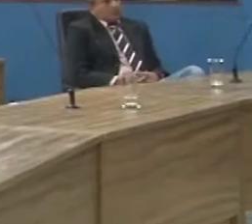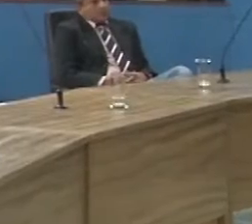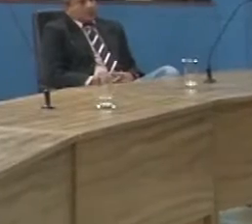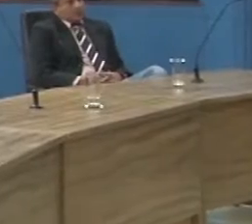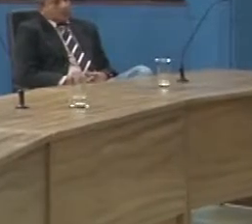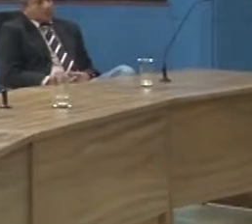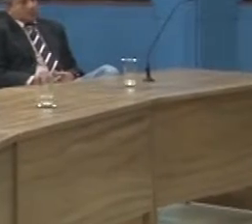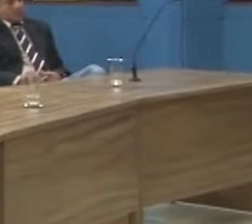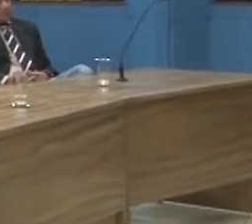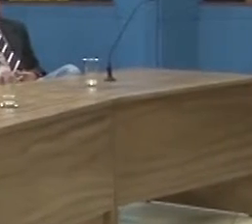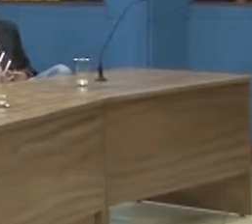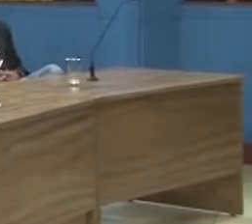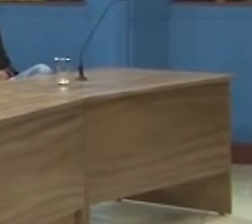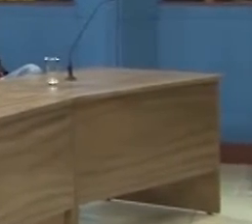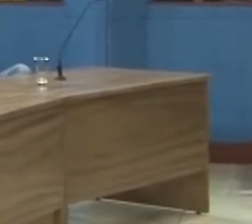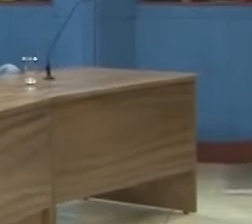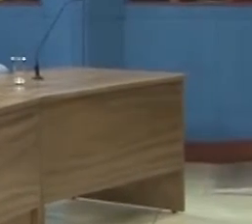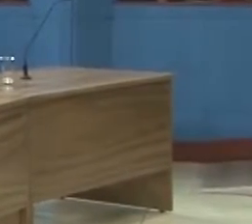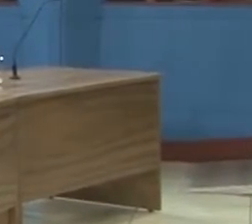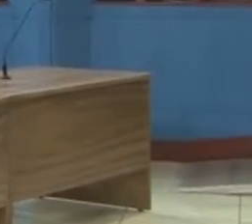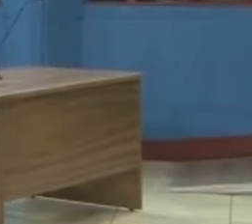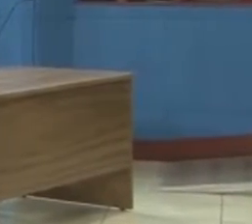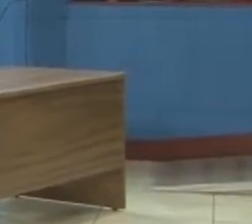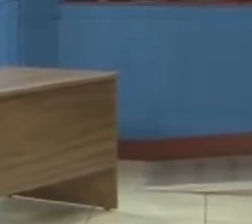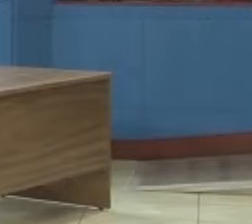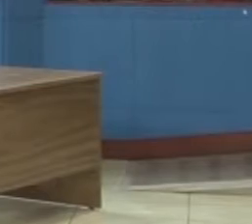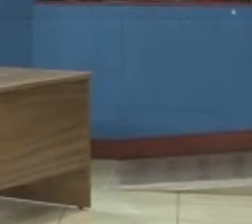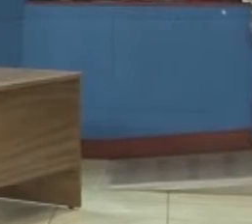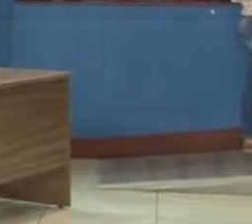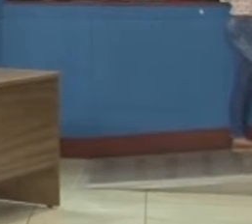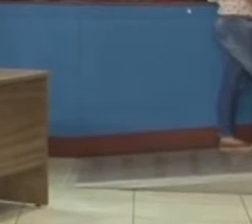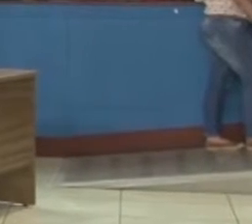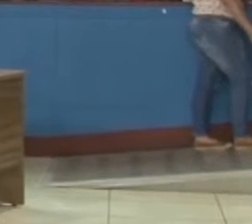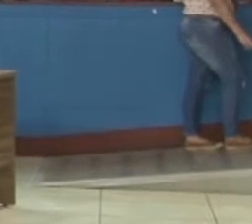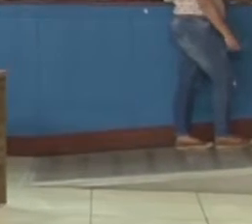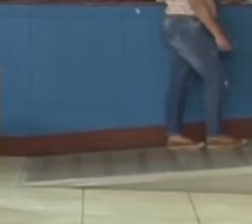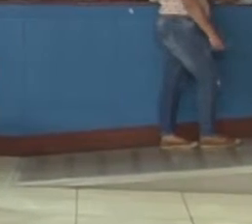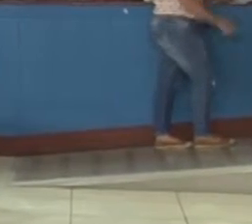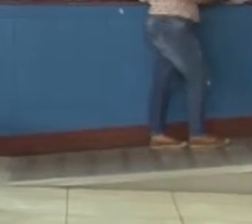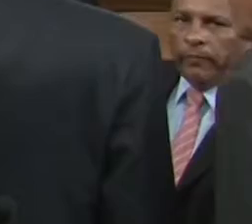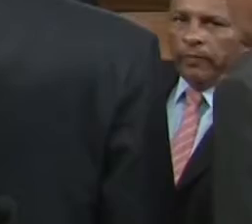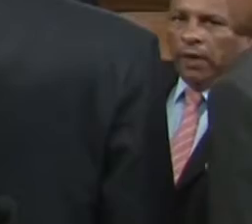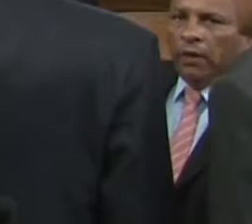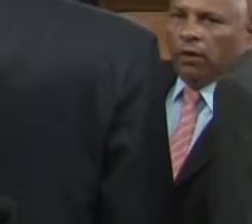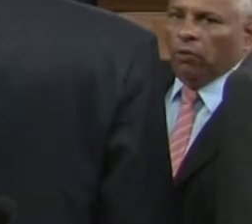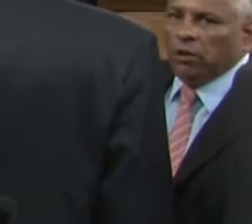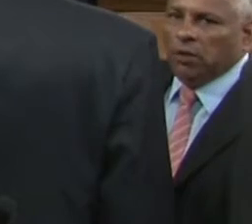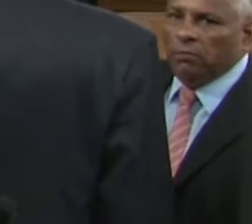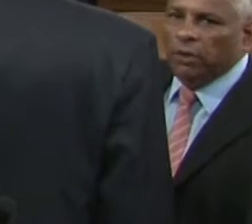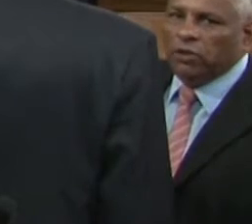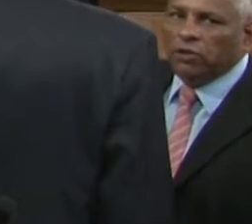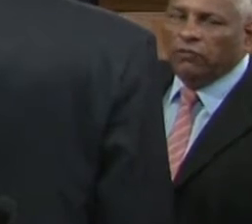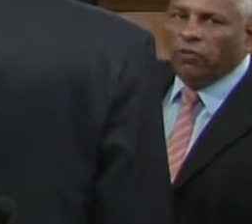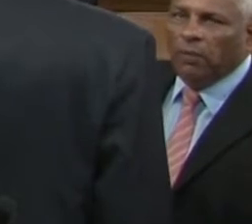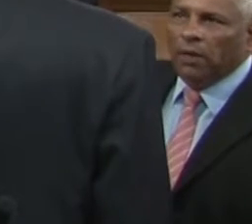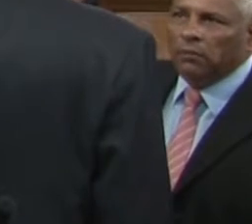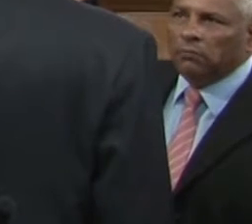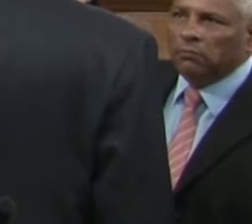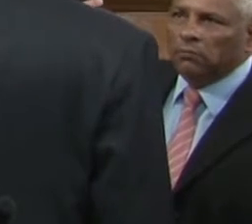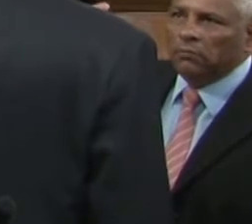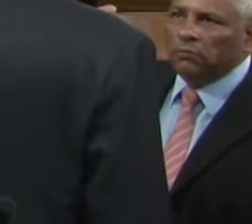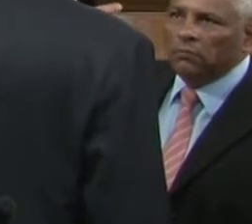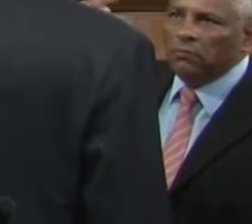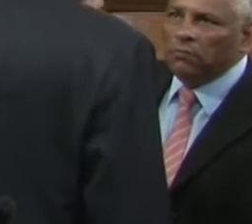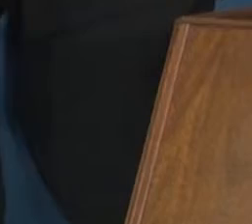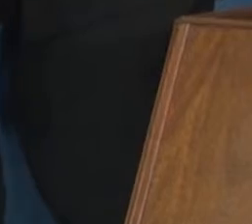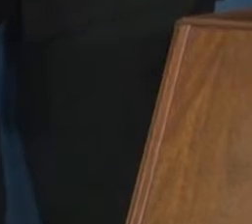Os trabalhadores da Cursan protestaram na galeria contra o fechamento da empresa. Diante do fato, os vereadores